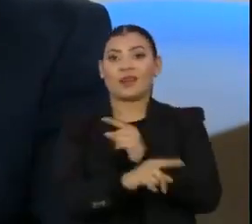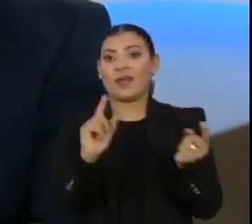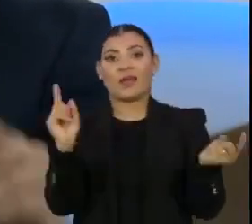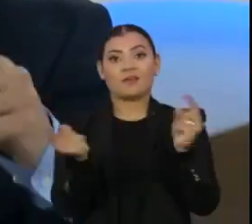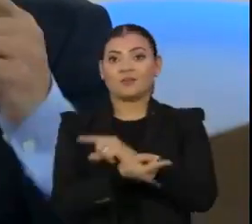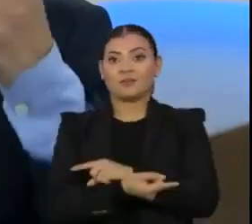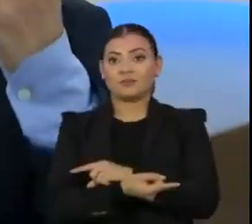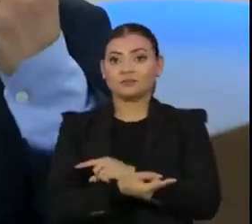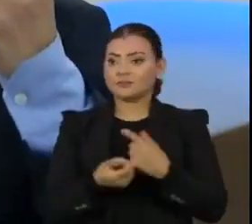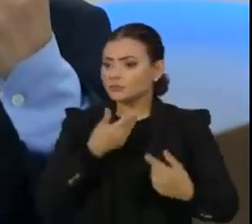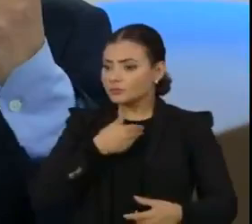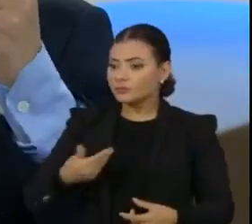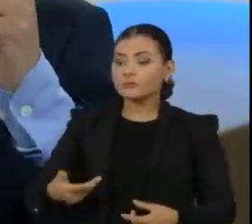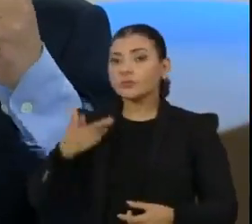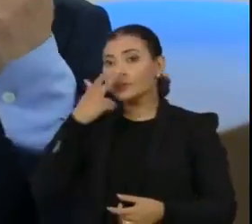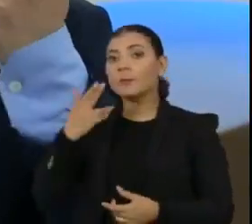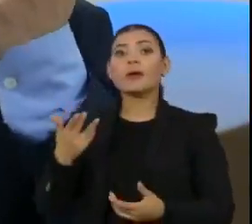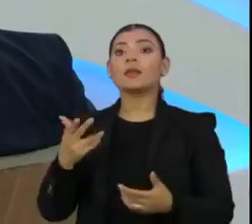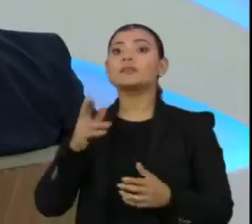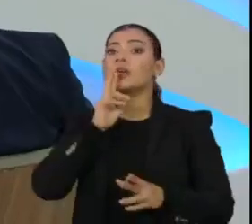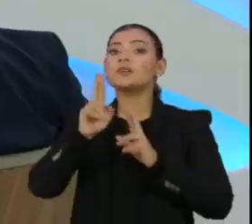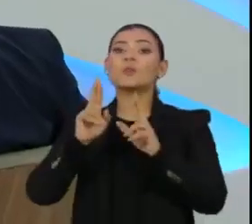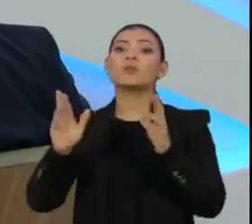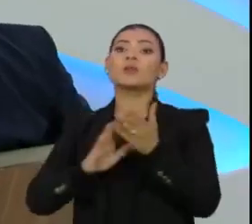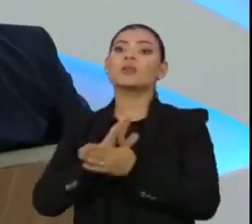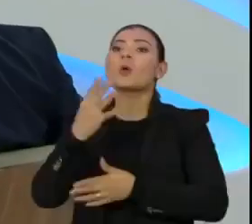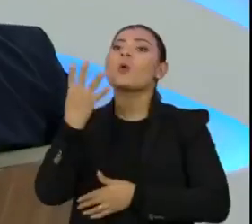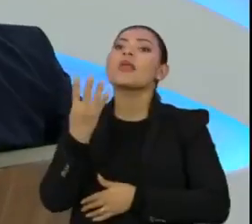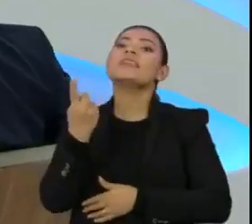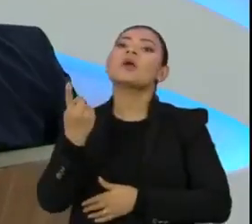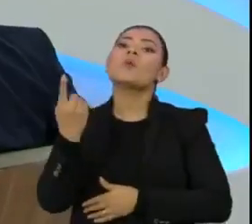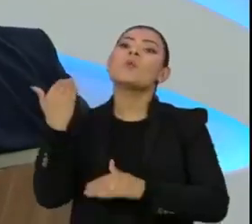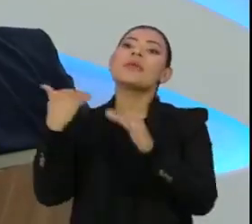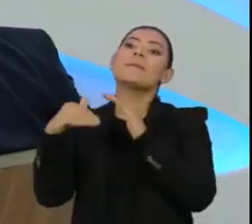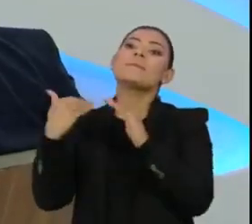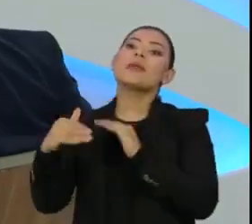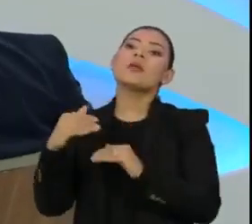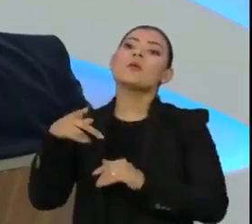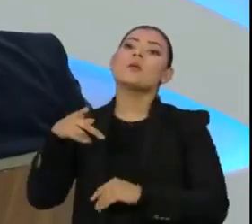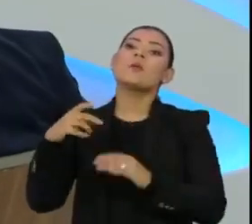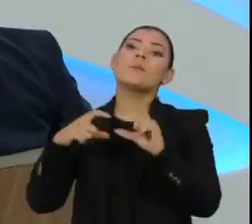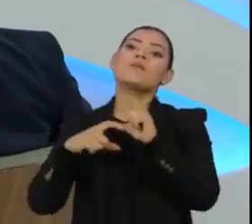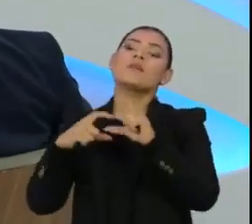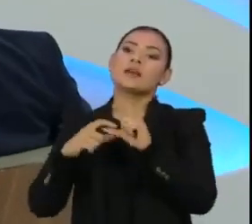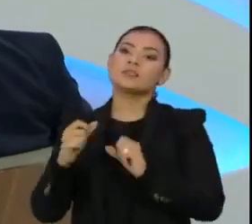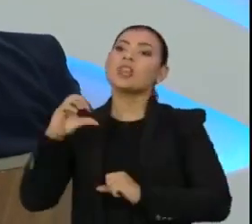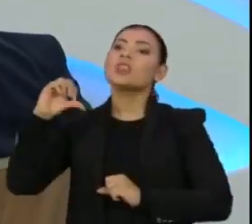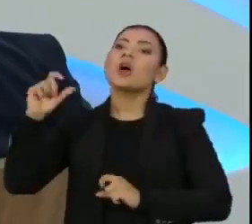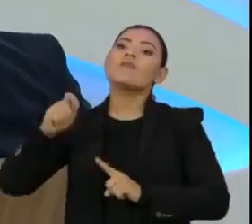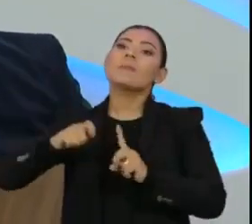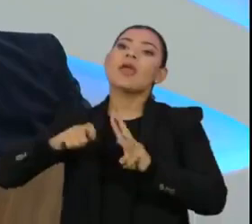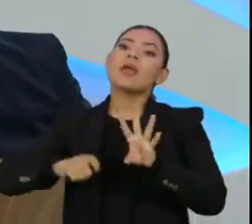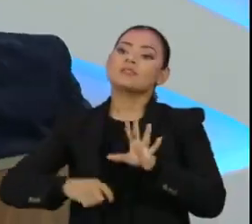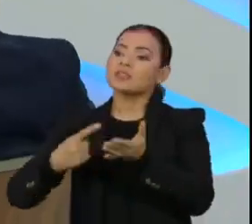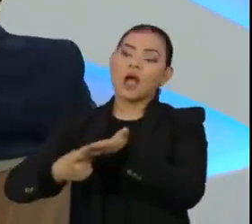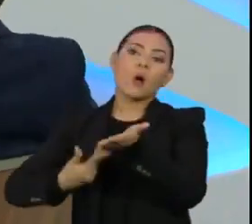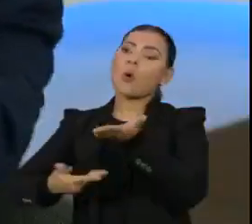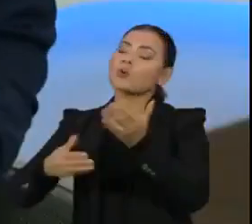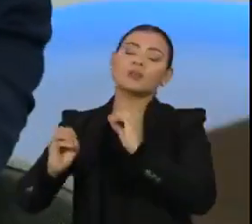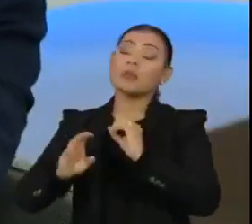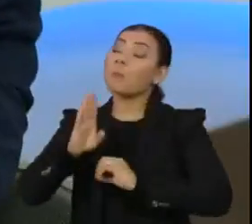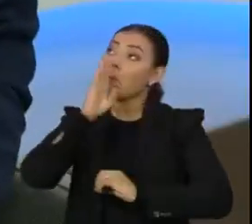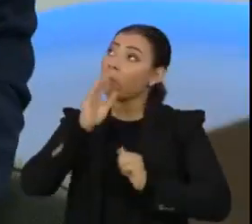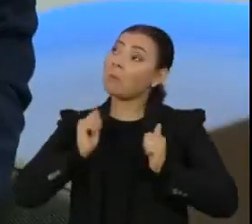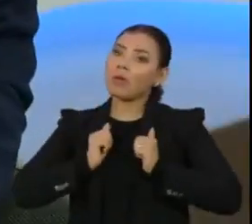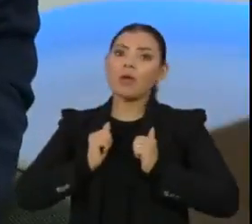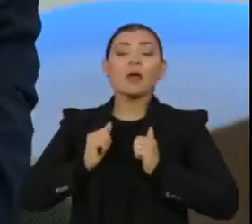tenha deixado de responder 41 e-mails da Pfizer durante 9 meses. E em